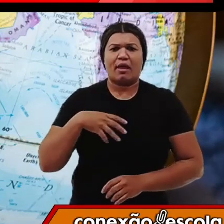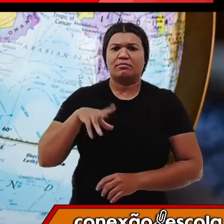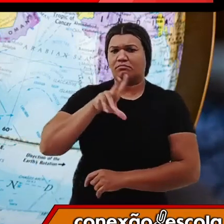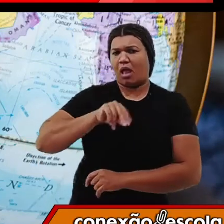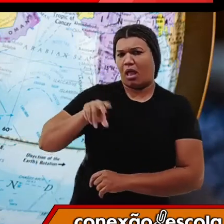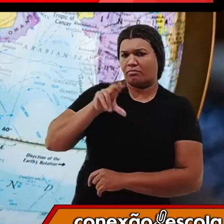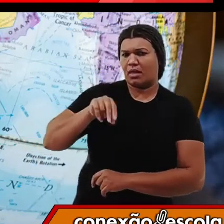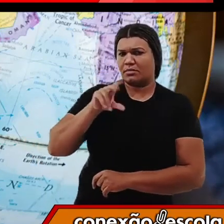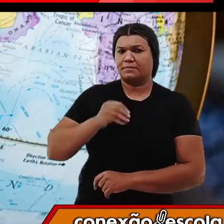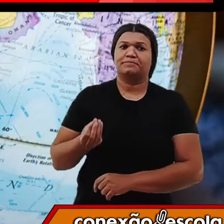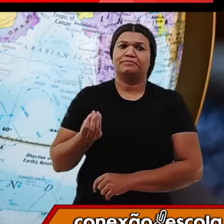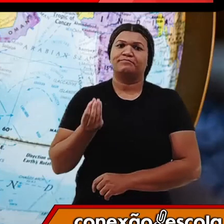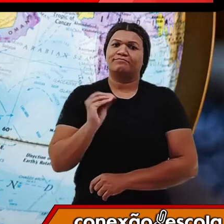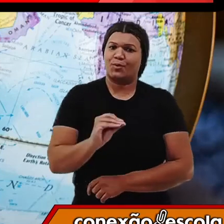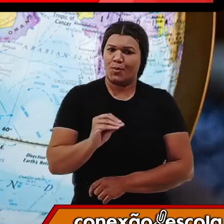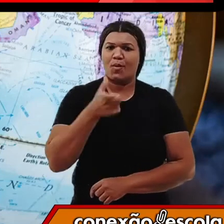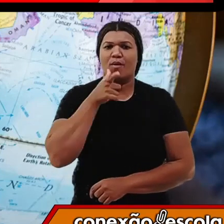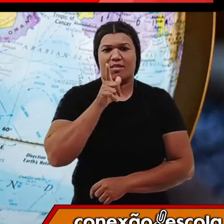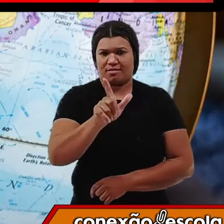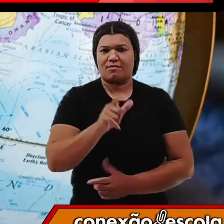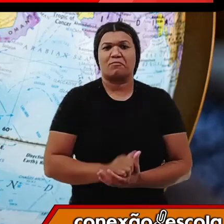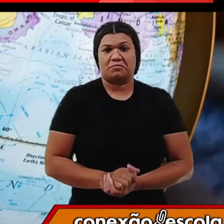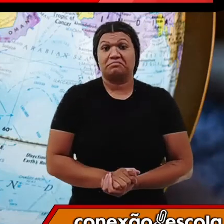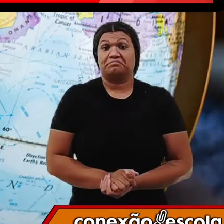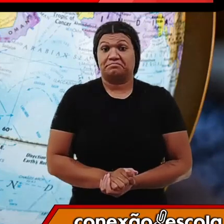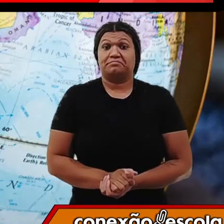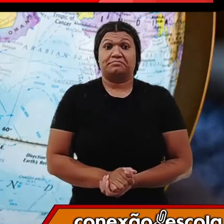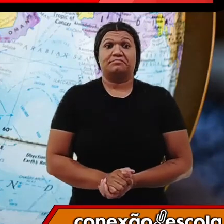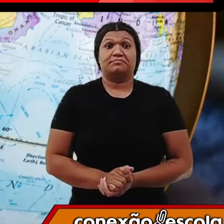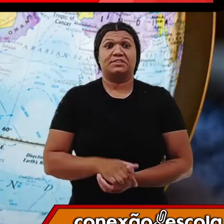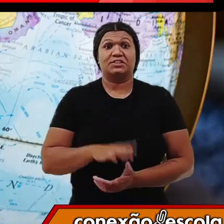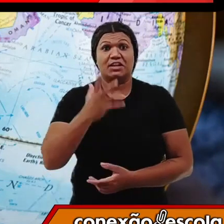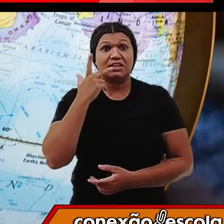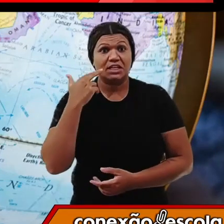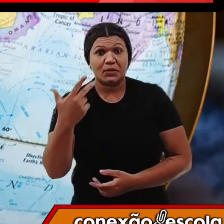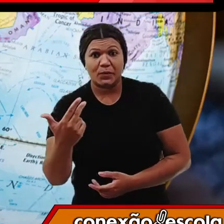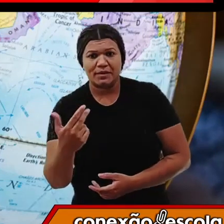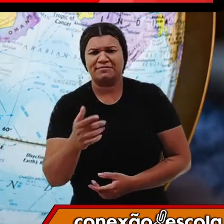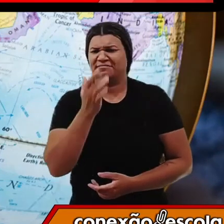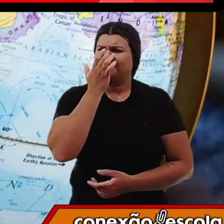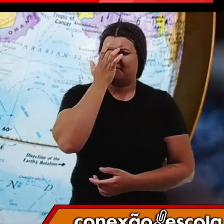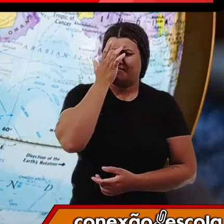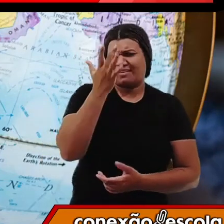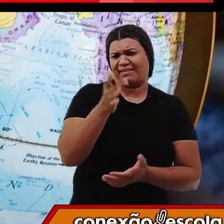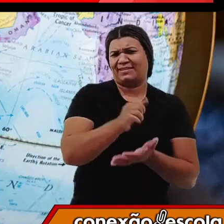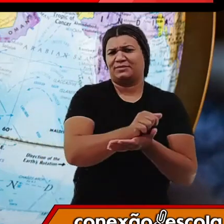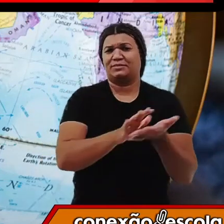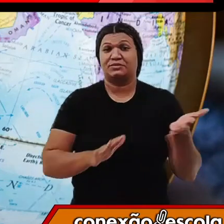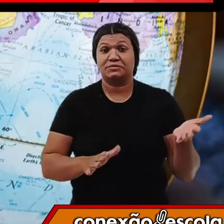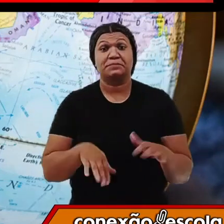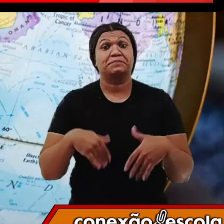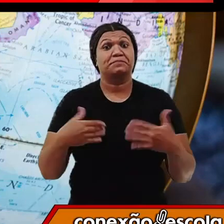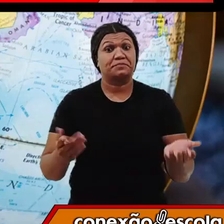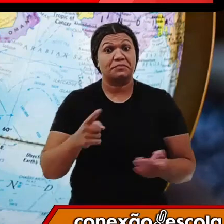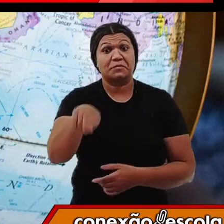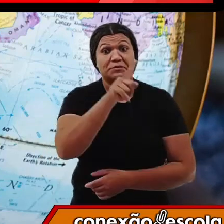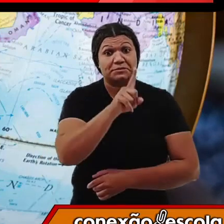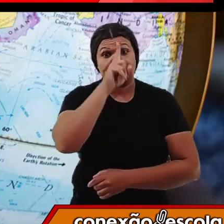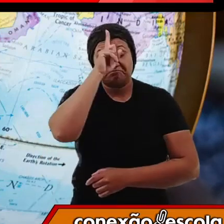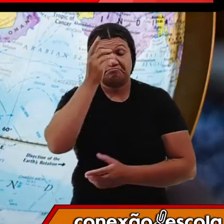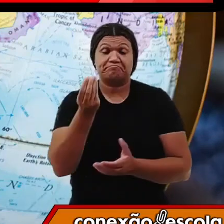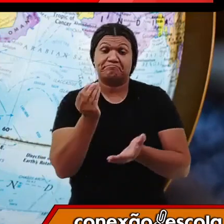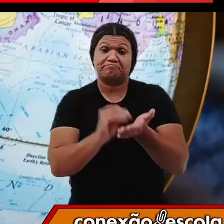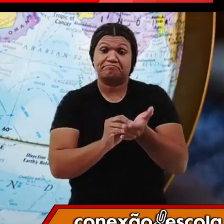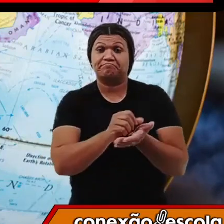nessa linguagem, nessa língua, né? Ok? E aí, tranquilo ou não? Super fácil, né? Meus amigos, nossa aula